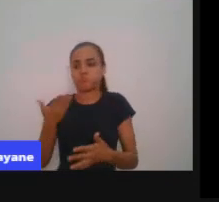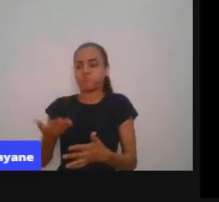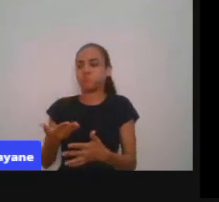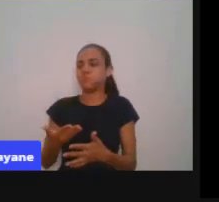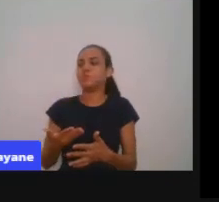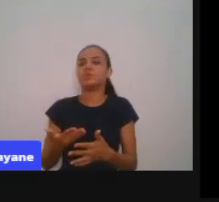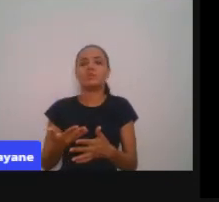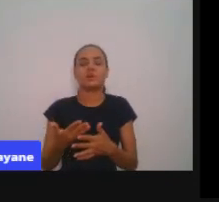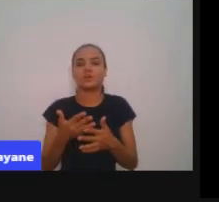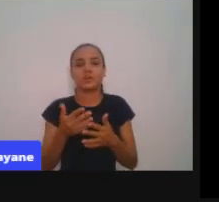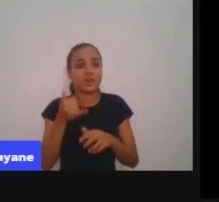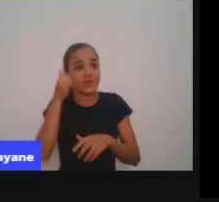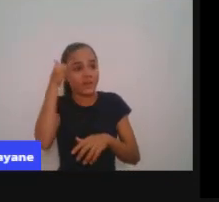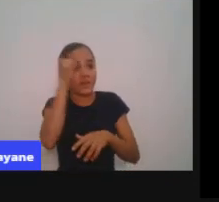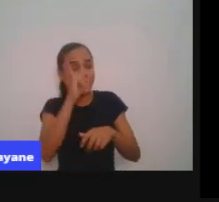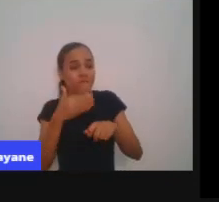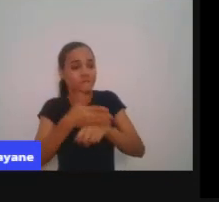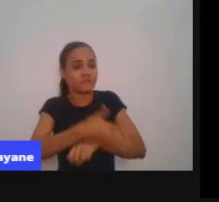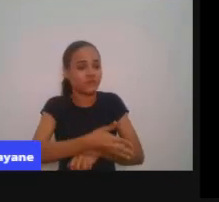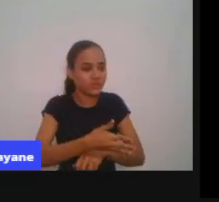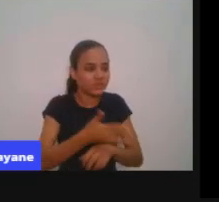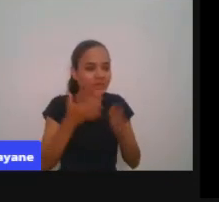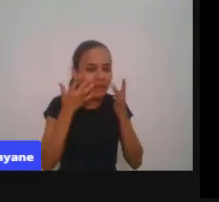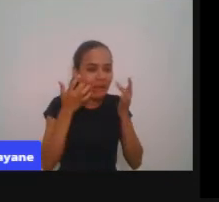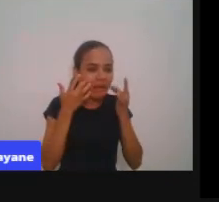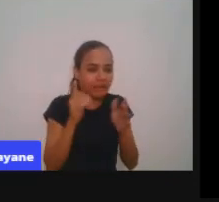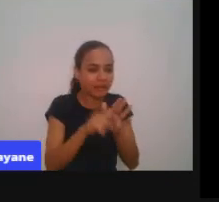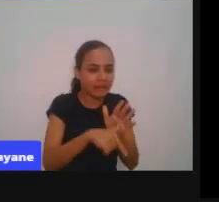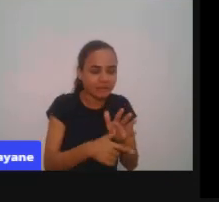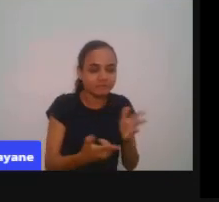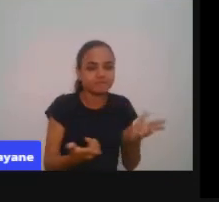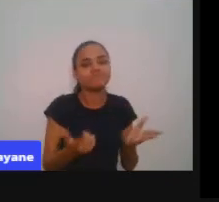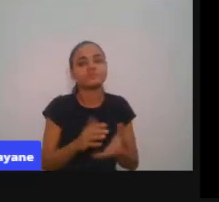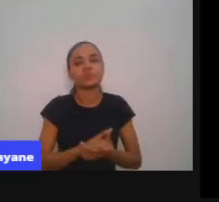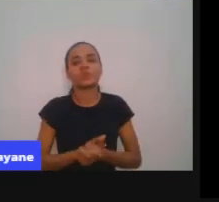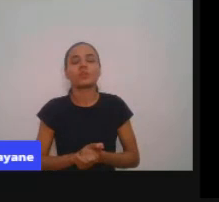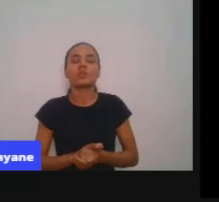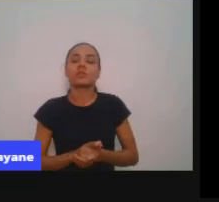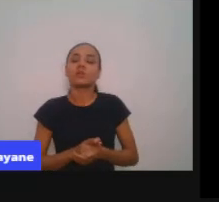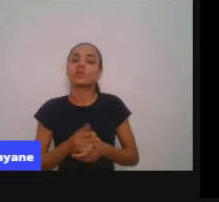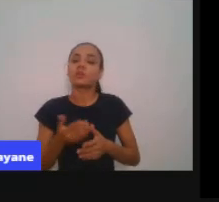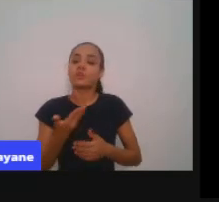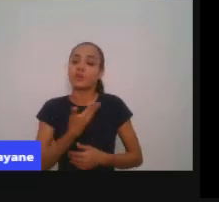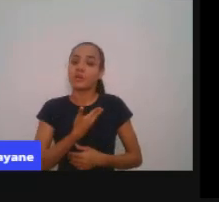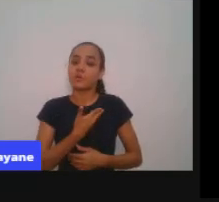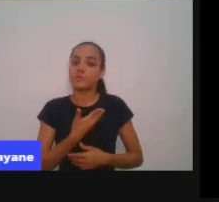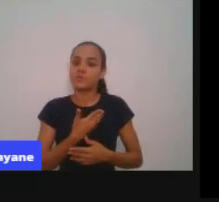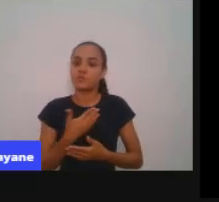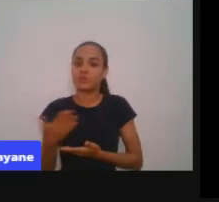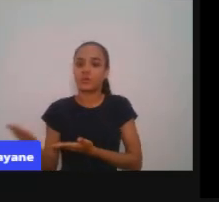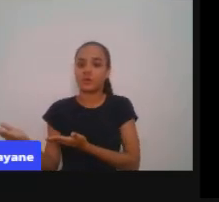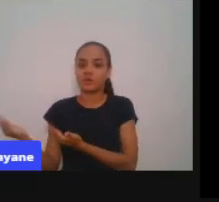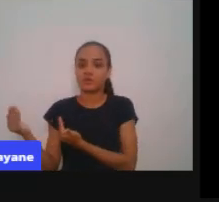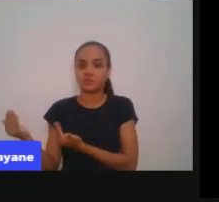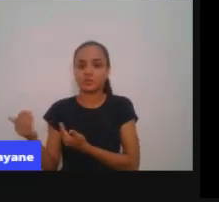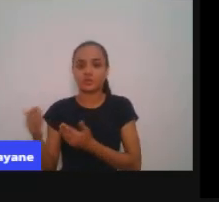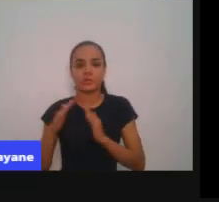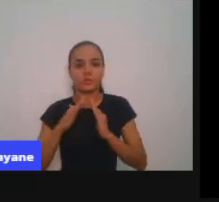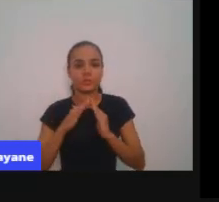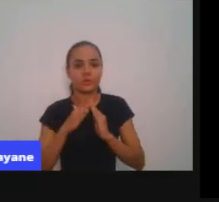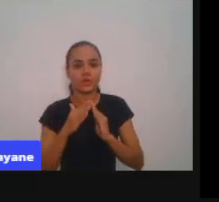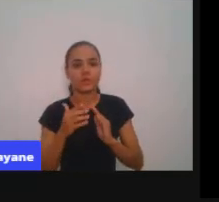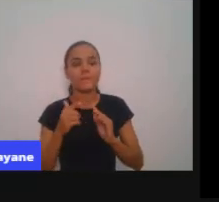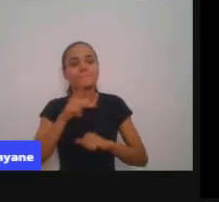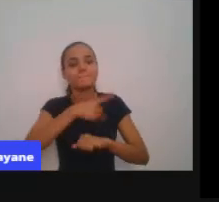arte de manter uma amizade por anos a fio. Aquele amigo da adolescência que foi morar em outro país, aquela amiga com quem você